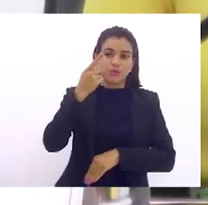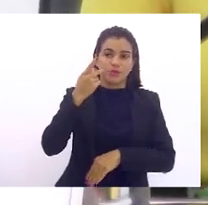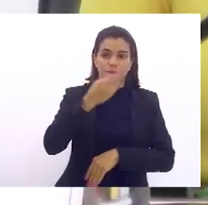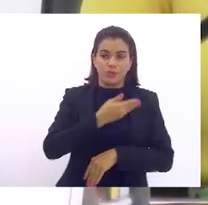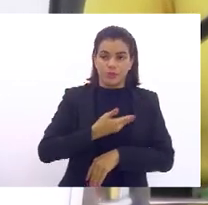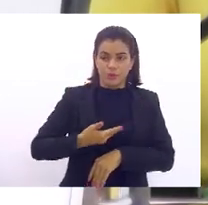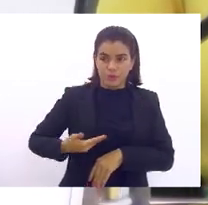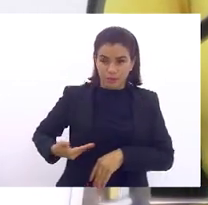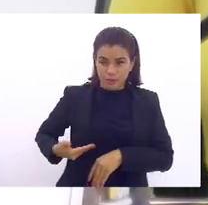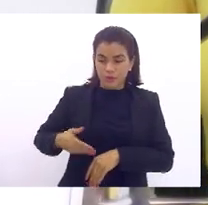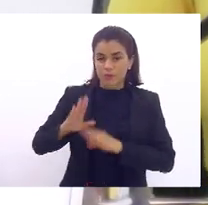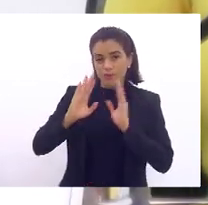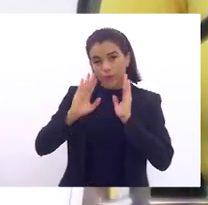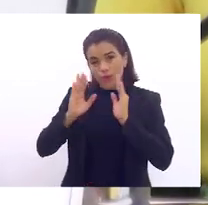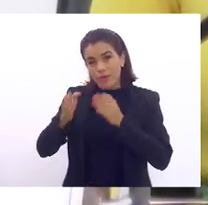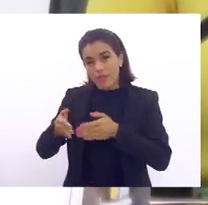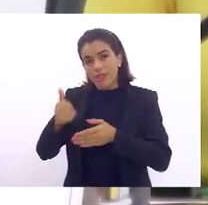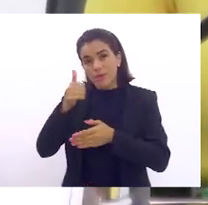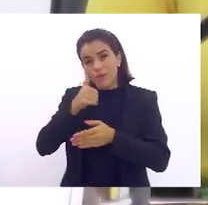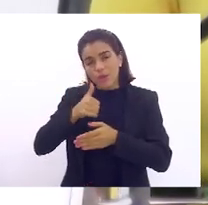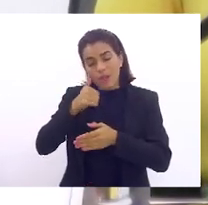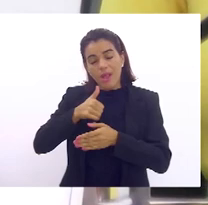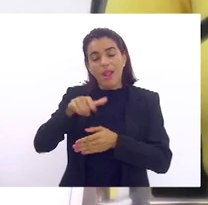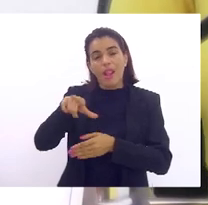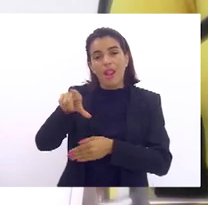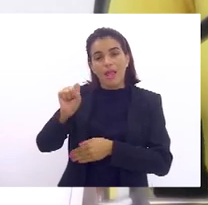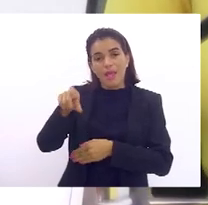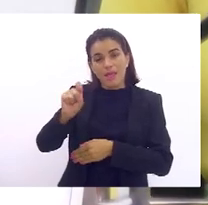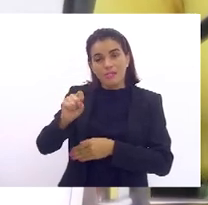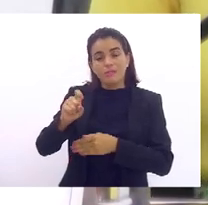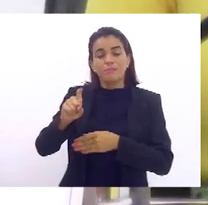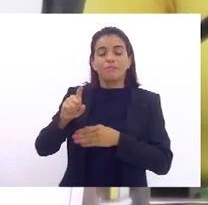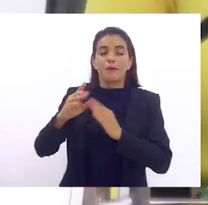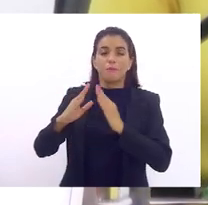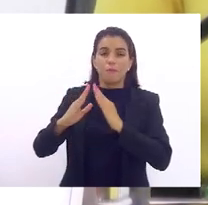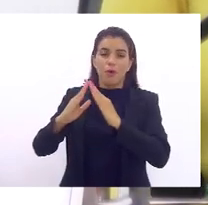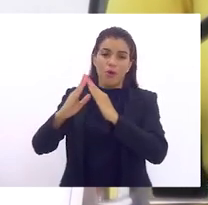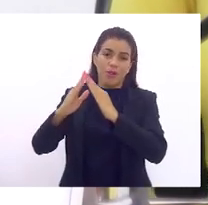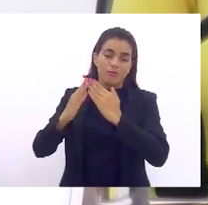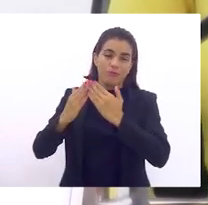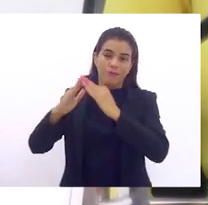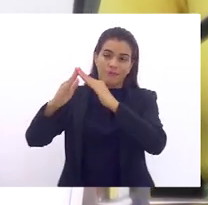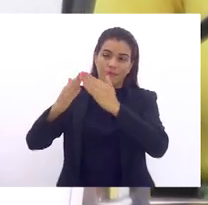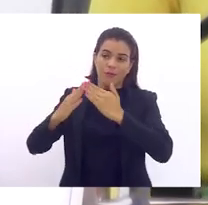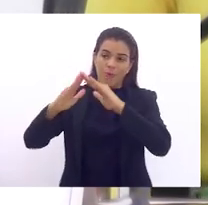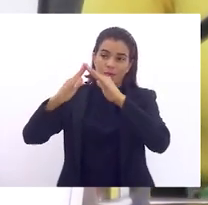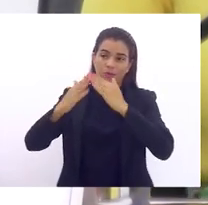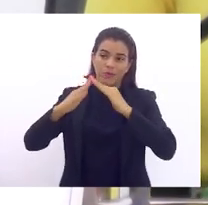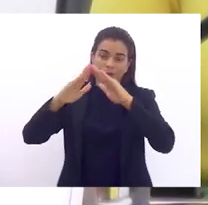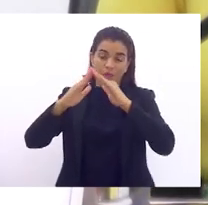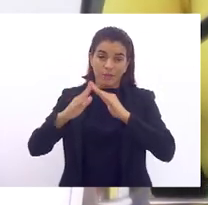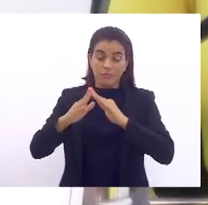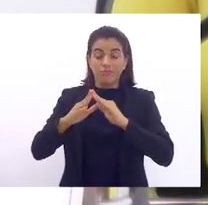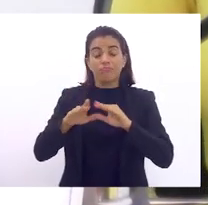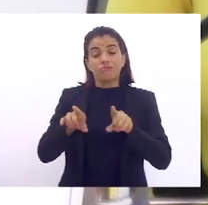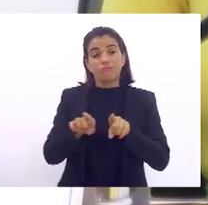para mulheres lésbicas de favela e importante dizer também que este ano